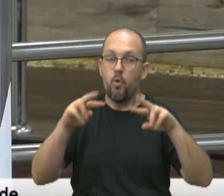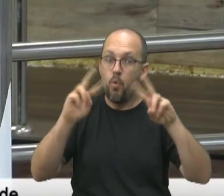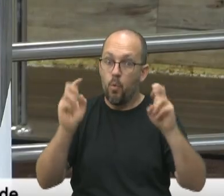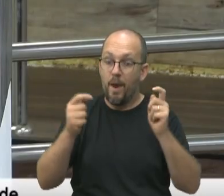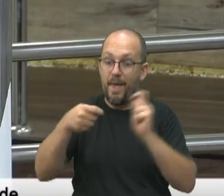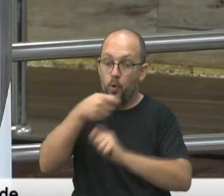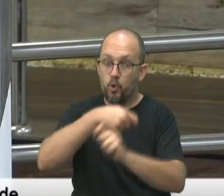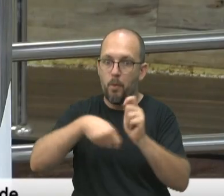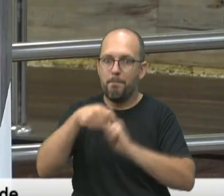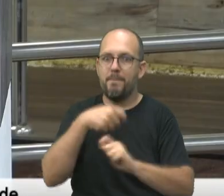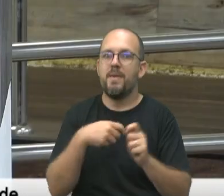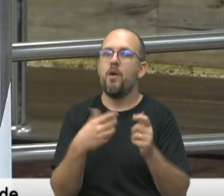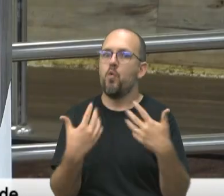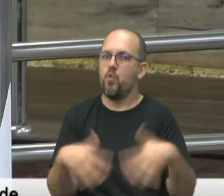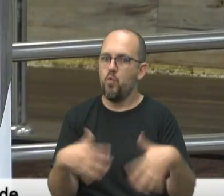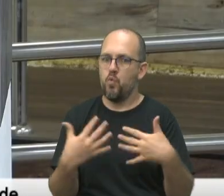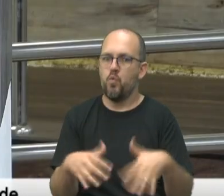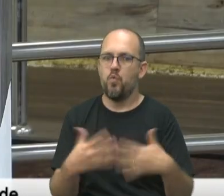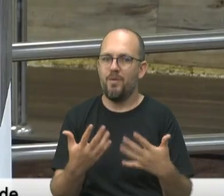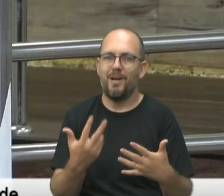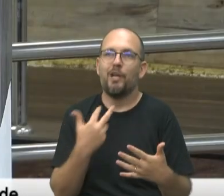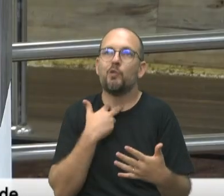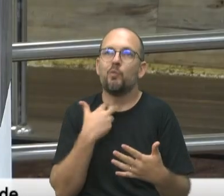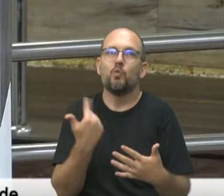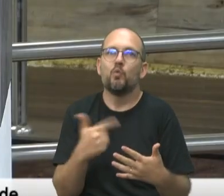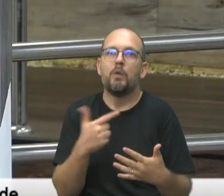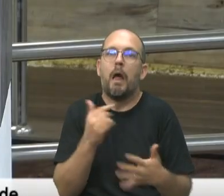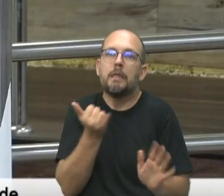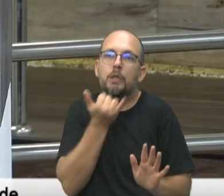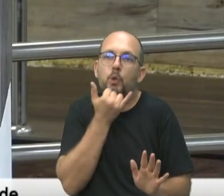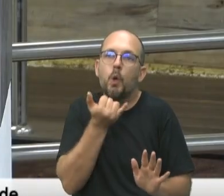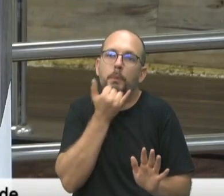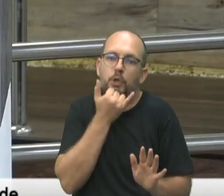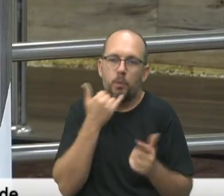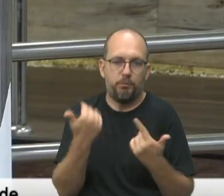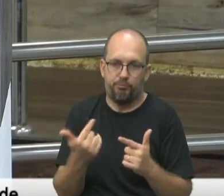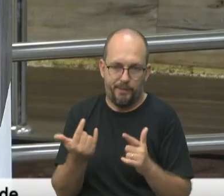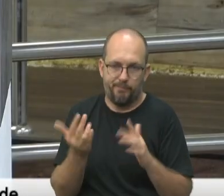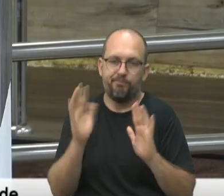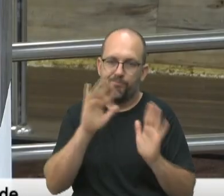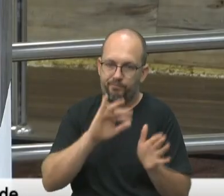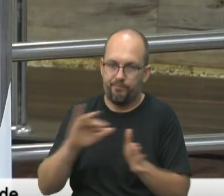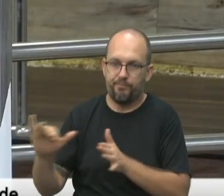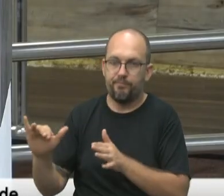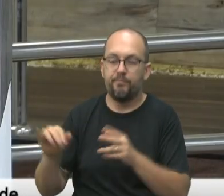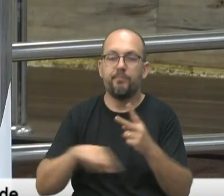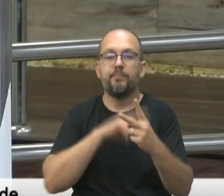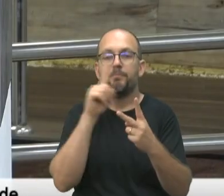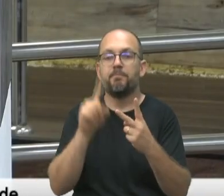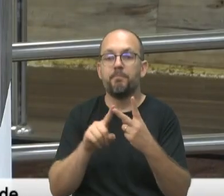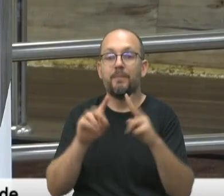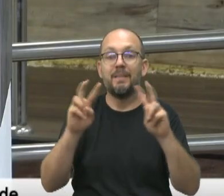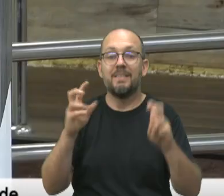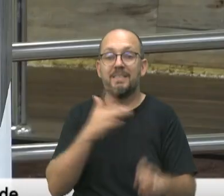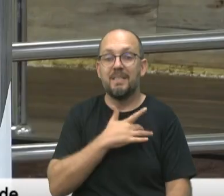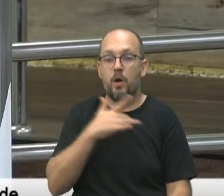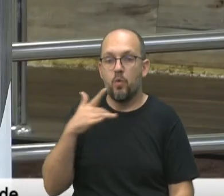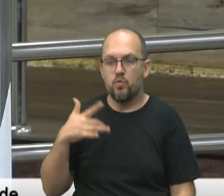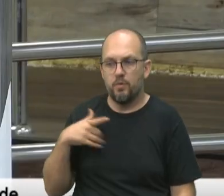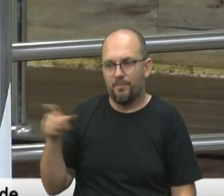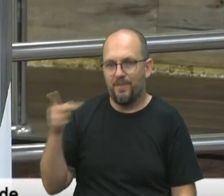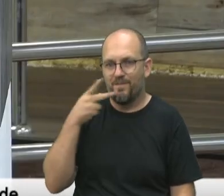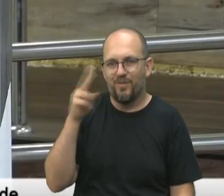não conseguimos mais trazer qualquer desculpa nesse sentido. Se a gente for pensar em saúde, o colega trouxe a questão da